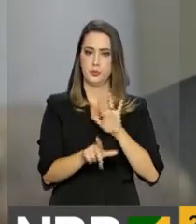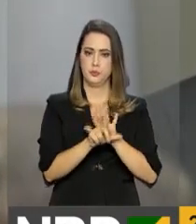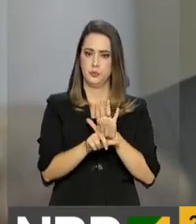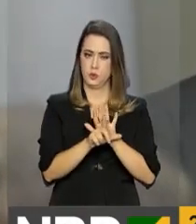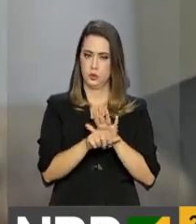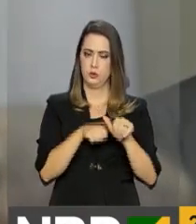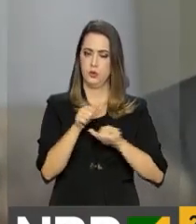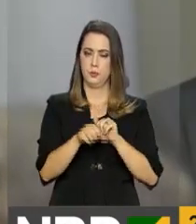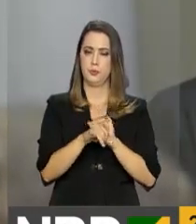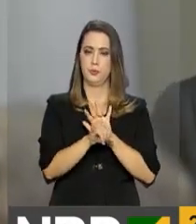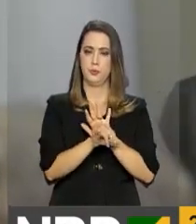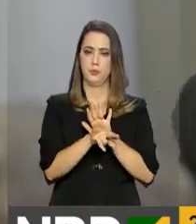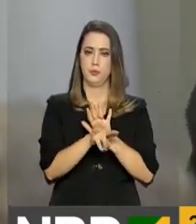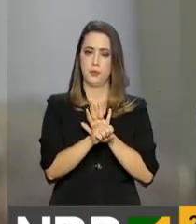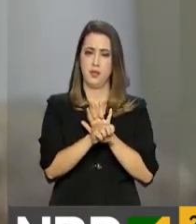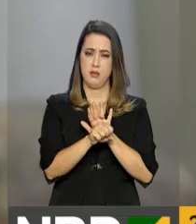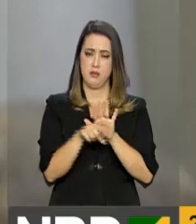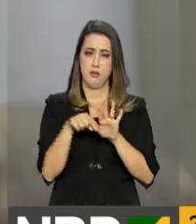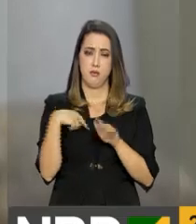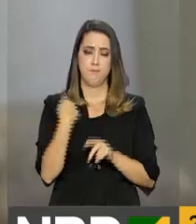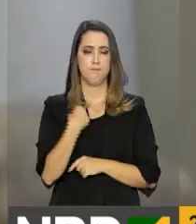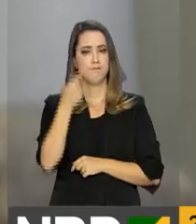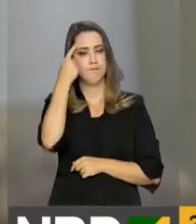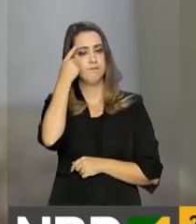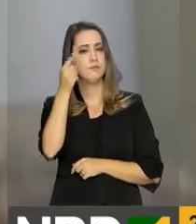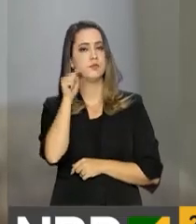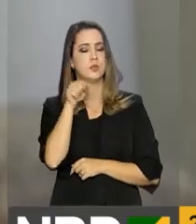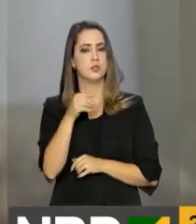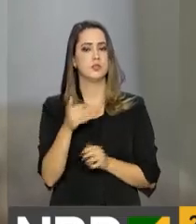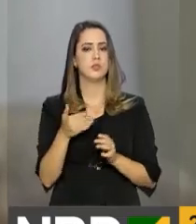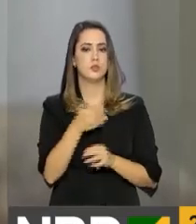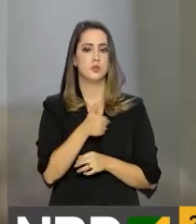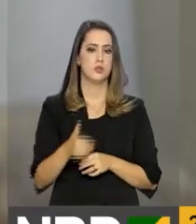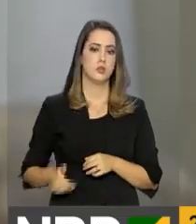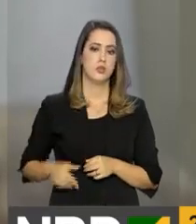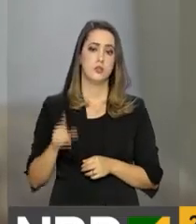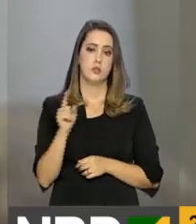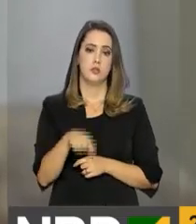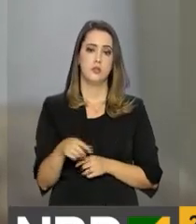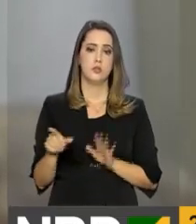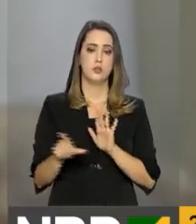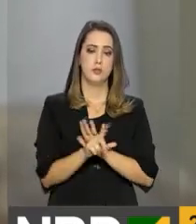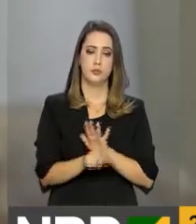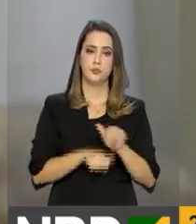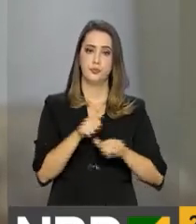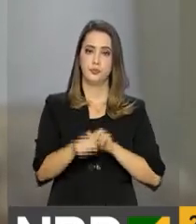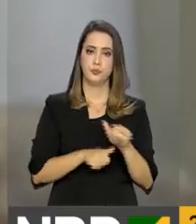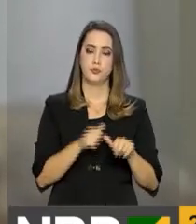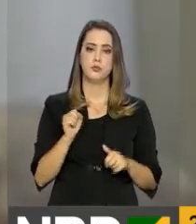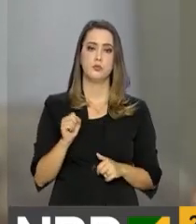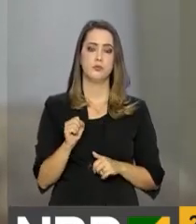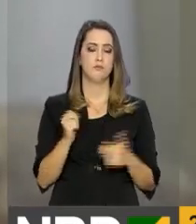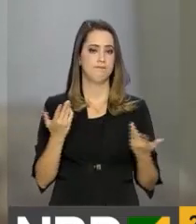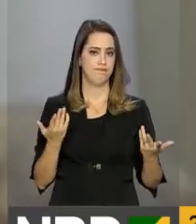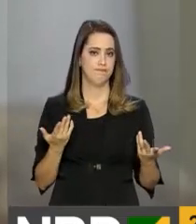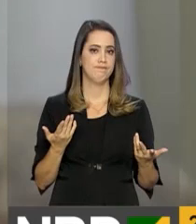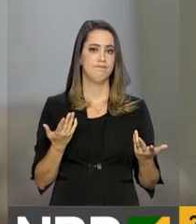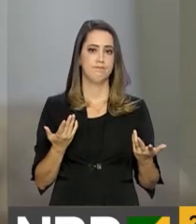eu sempre tive a ideia de que o nosso governo seria e é um governo reformista, né? Governo